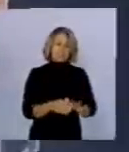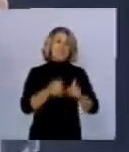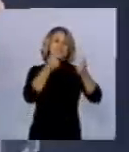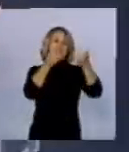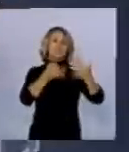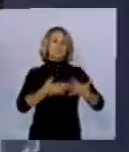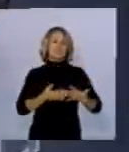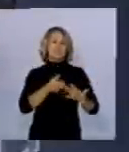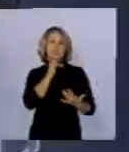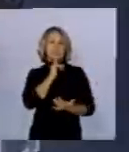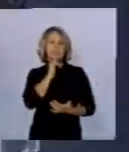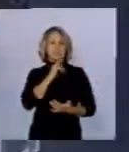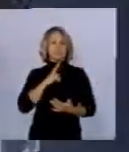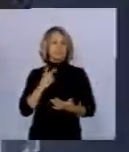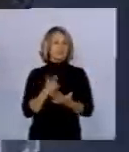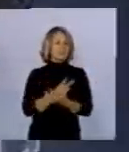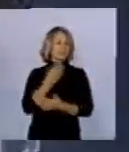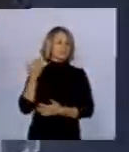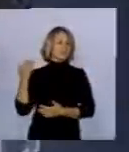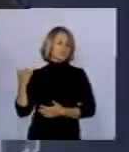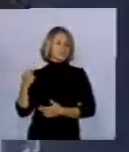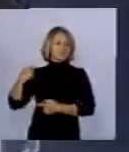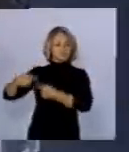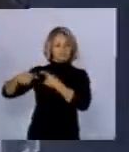recorrentemente sendo